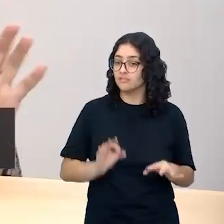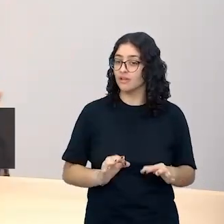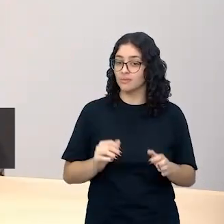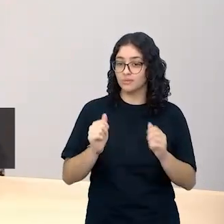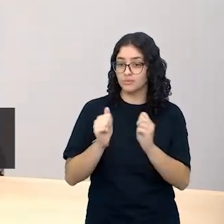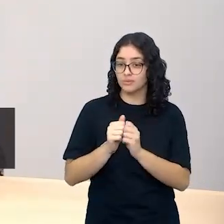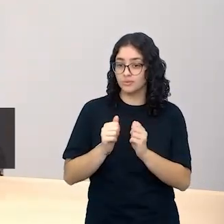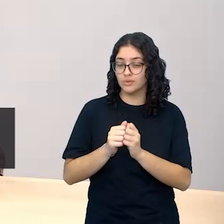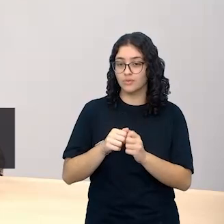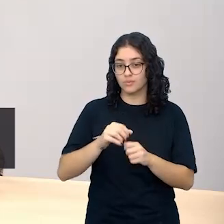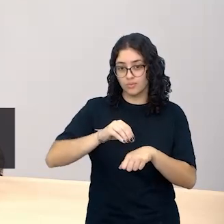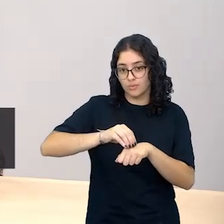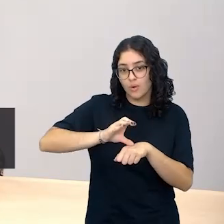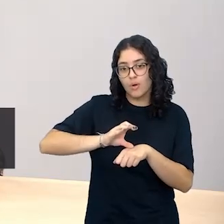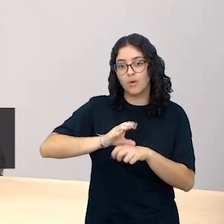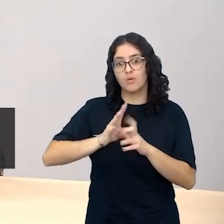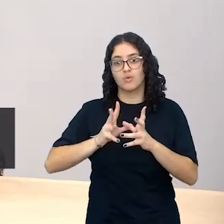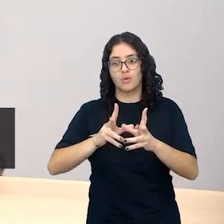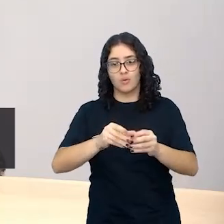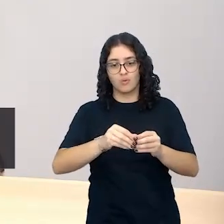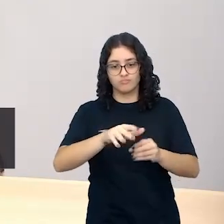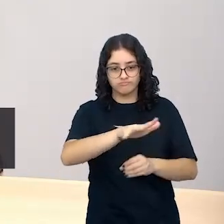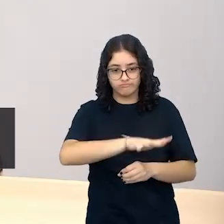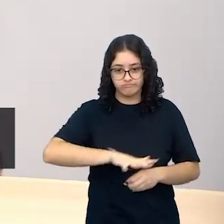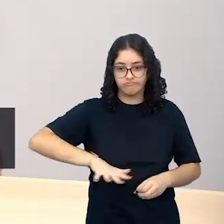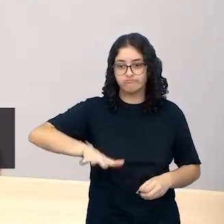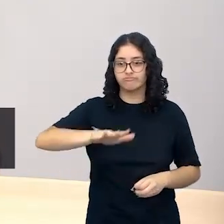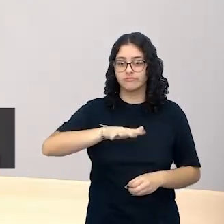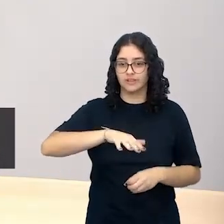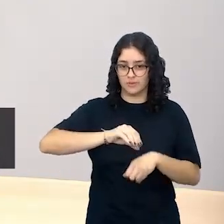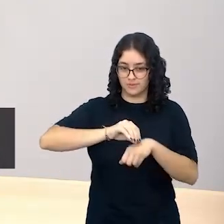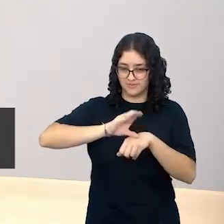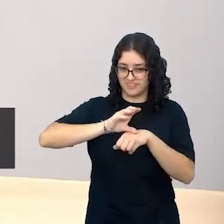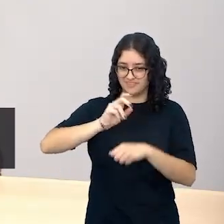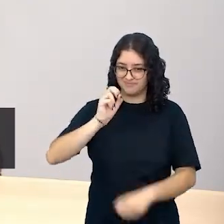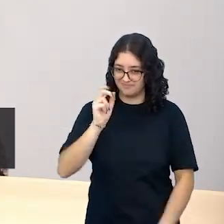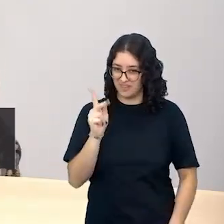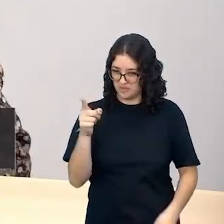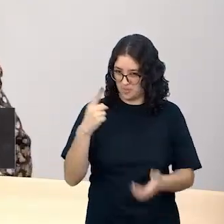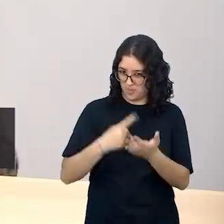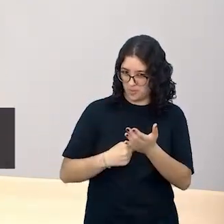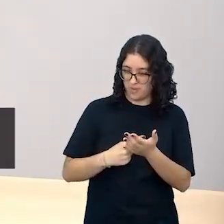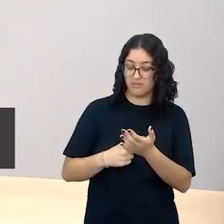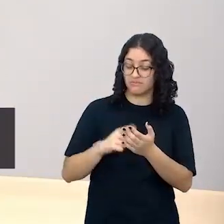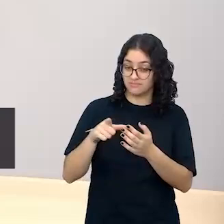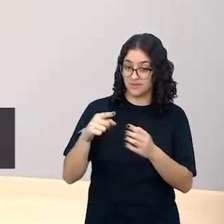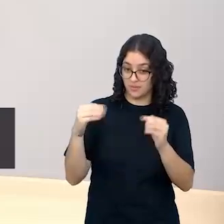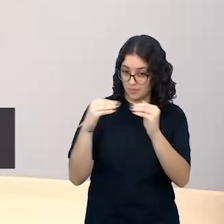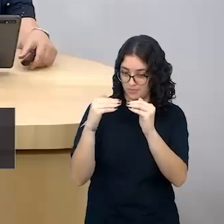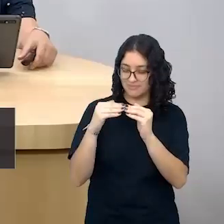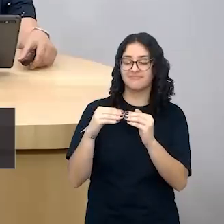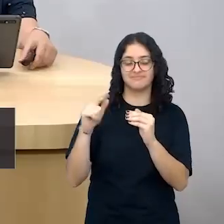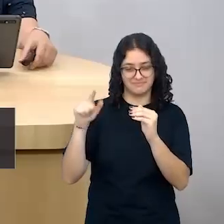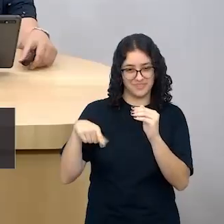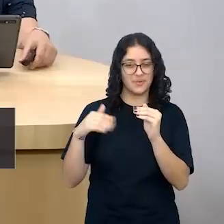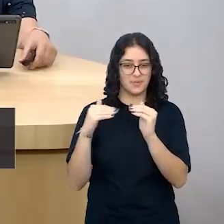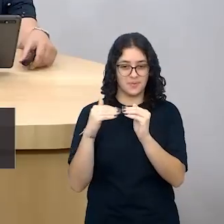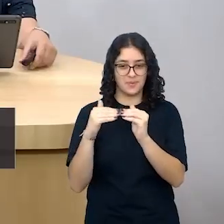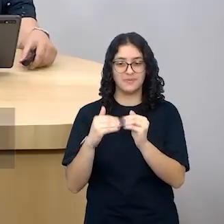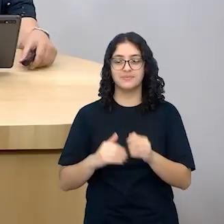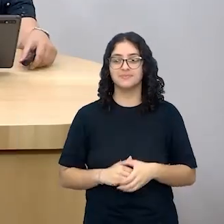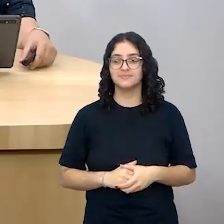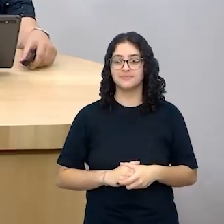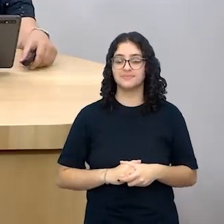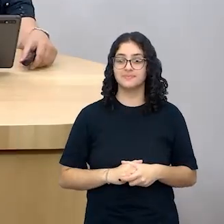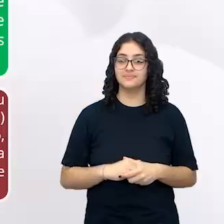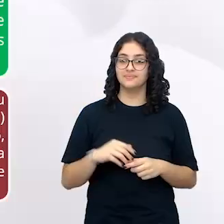tenha um maior conhecimento de todas as áreas. Concorda? Concordo, Terezinha. Continuando também, no